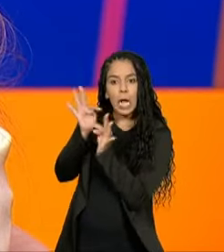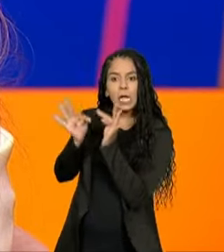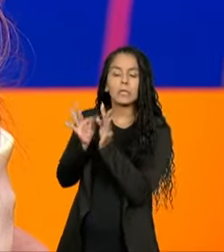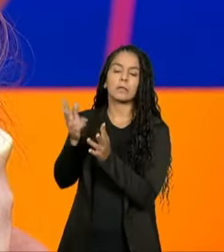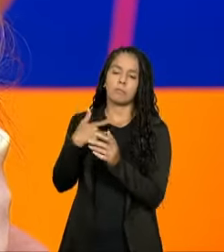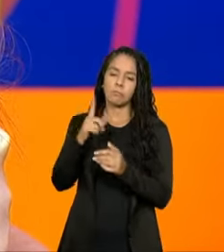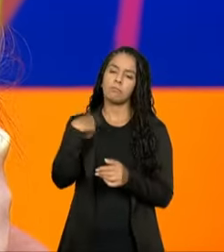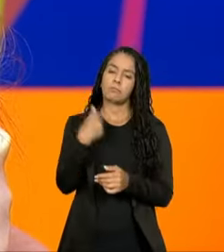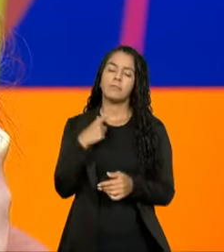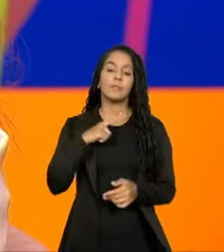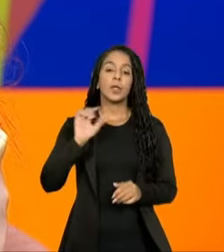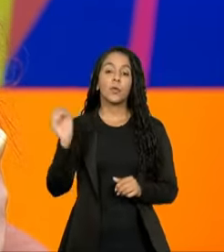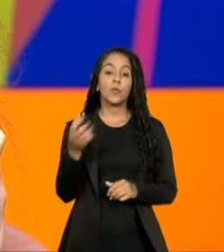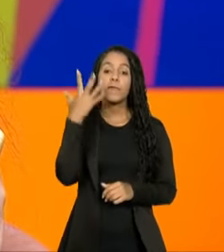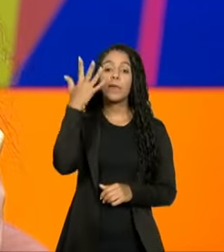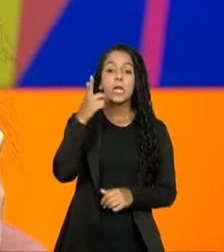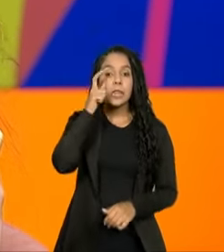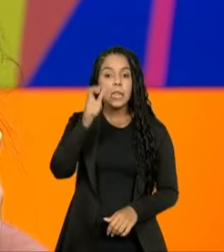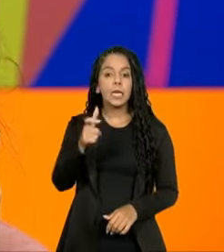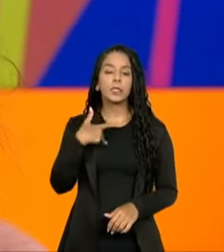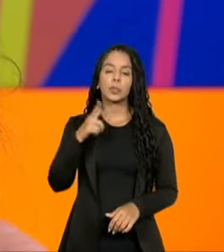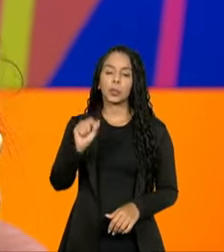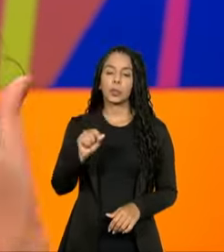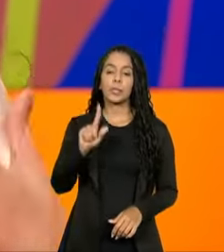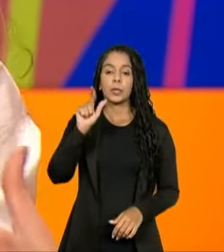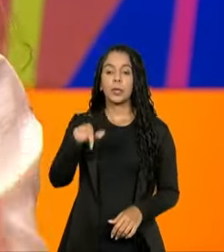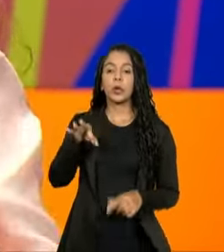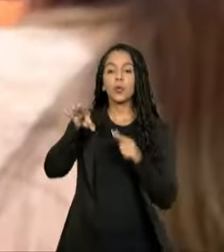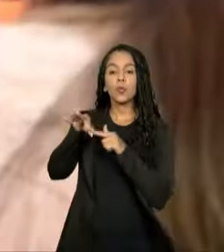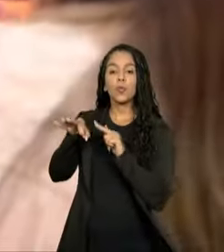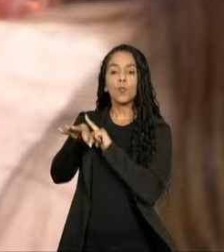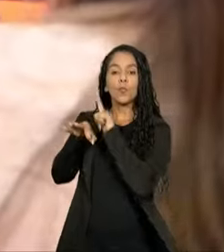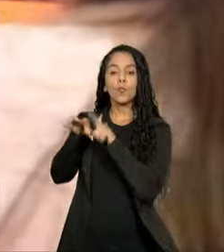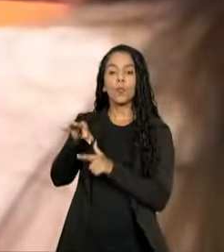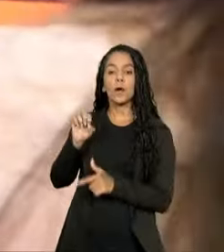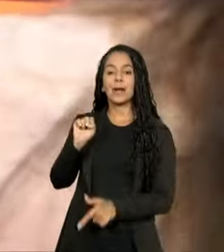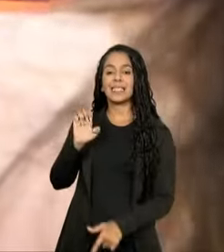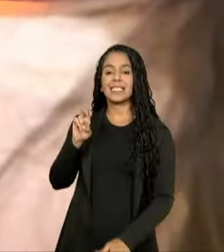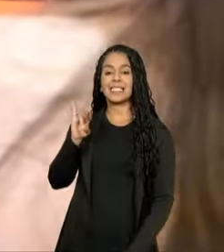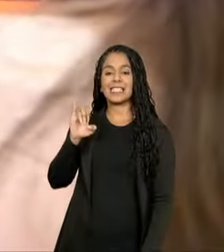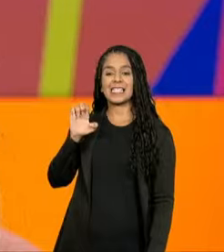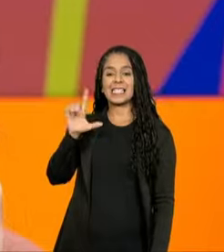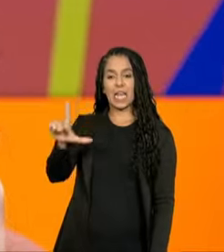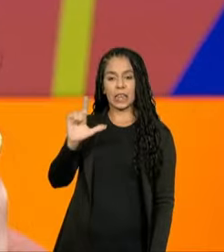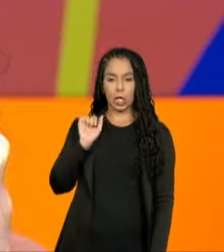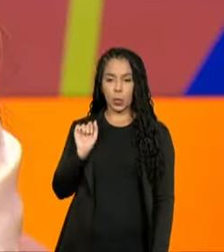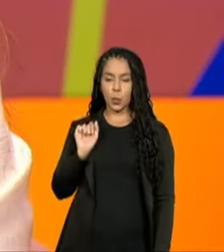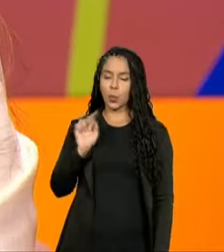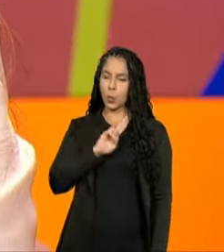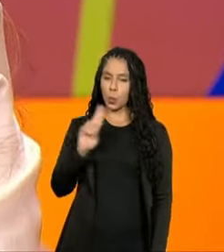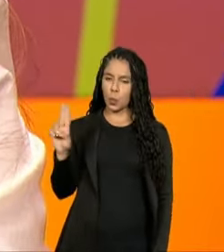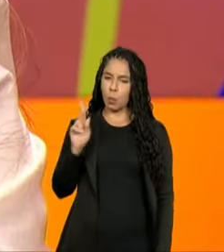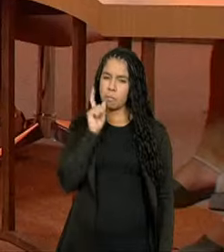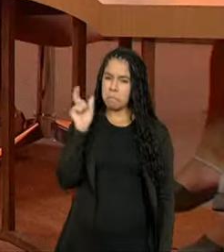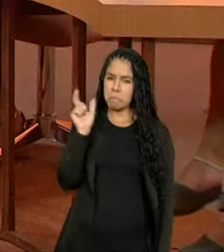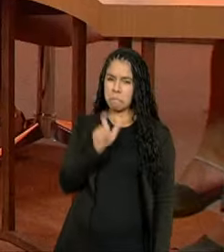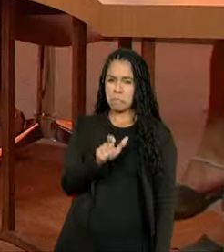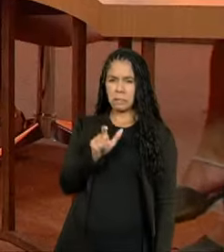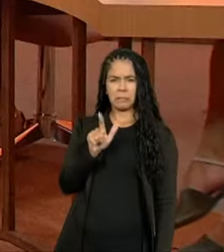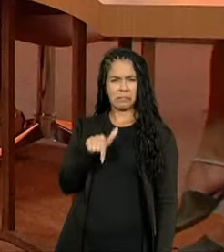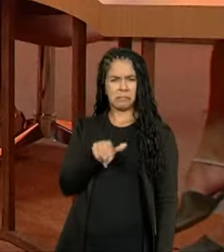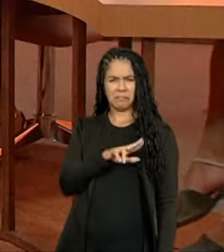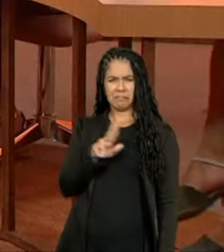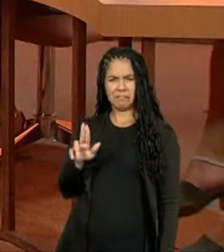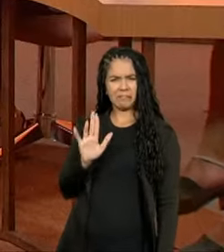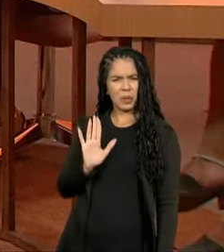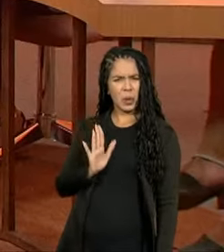fenômeno, é interessante dizer que isso se chamava vagina senil, lá atrás. Cruz, credo. A percepção não, era essa. Não, isso não. Esse nome é péssimo,